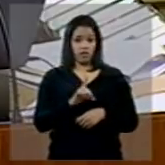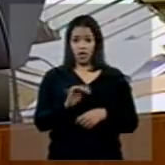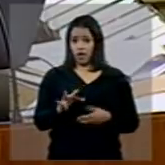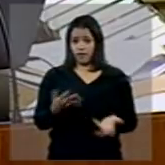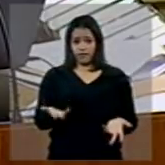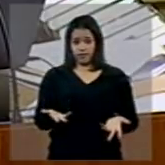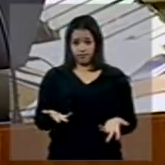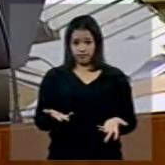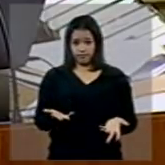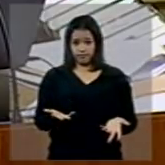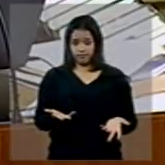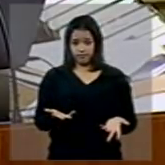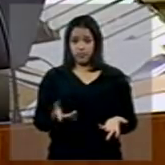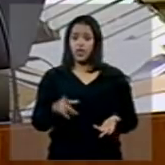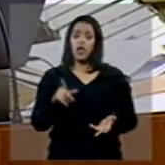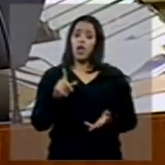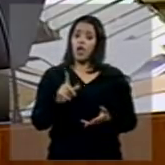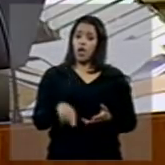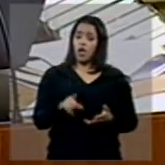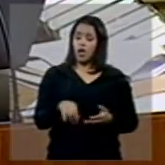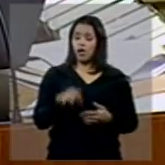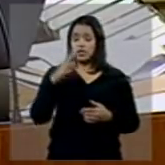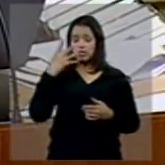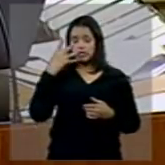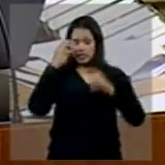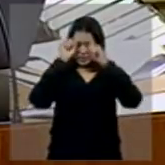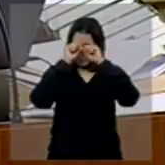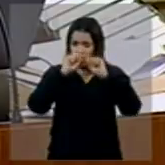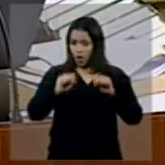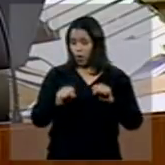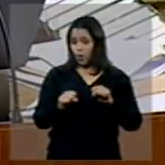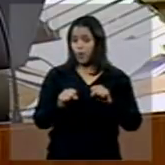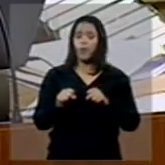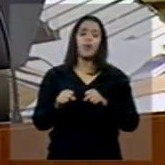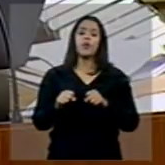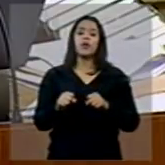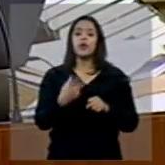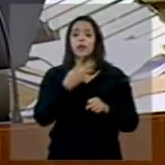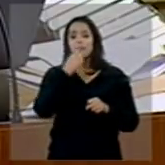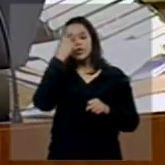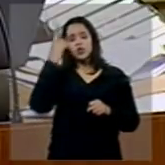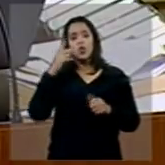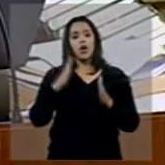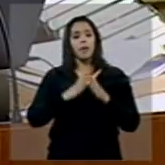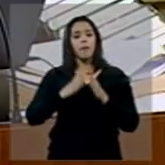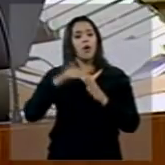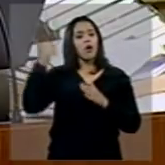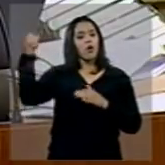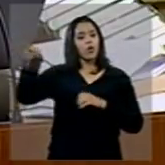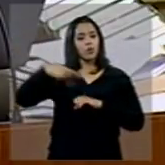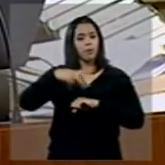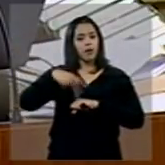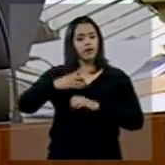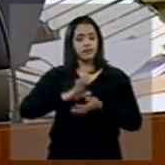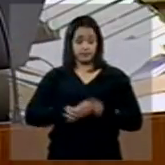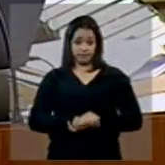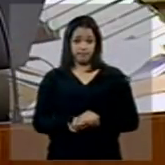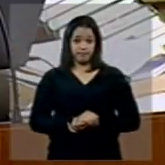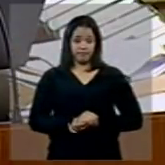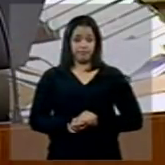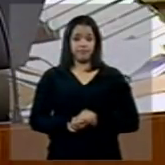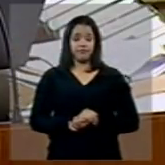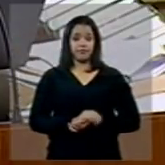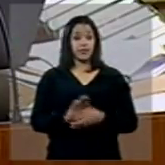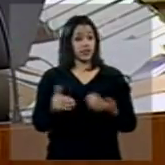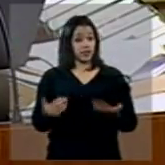que é o tribunal mãe, sede daqueles dos brasileiros que se encontram no exterior.